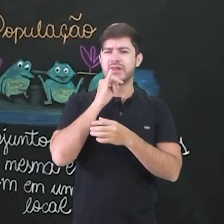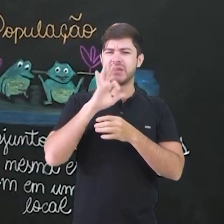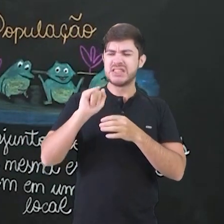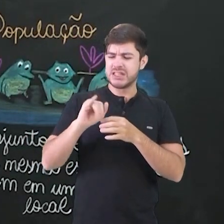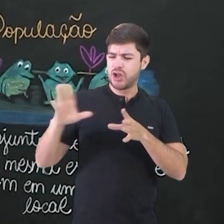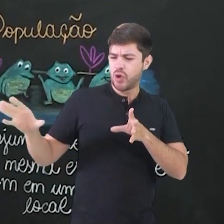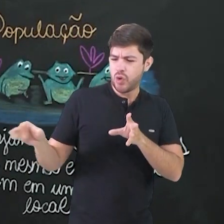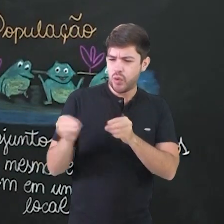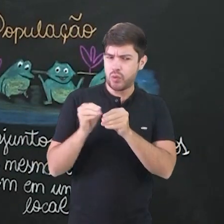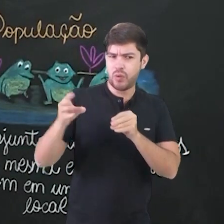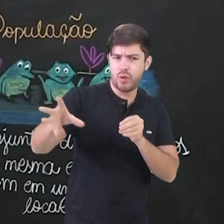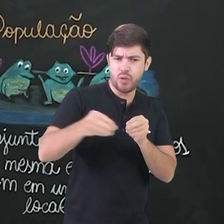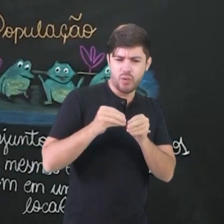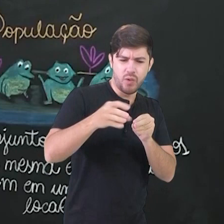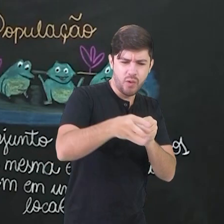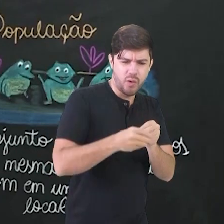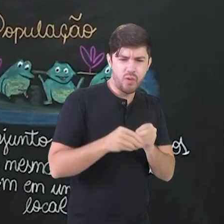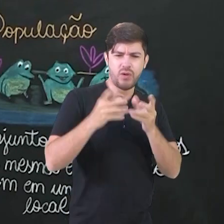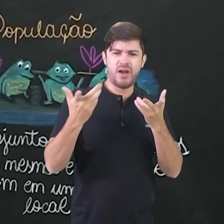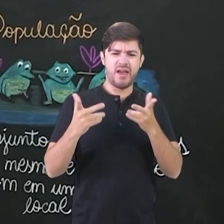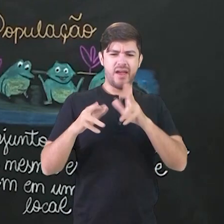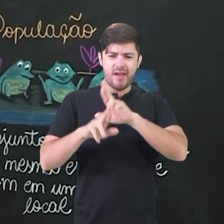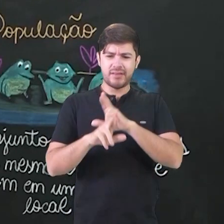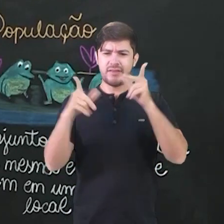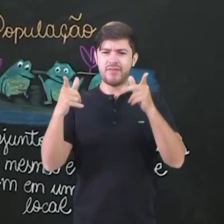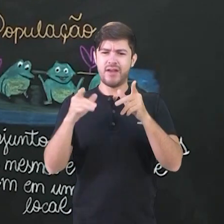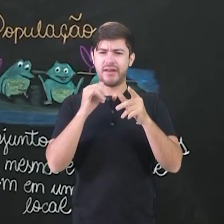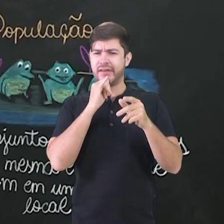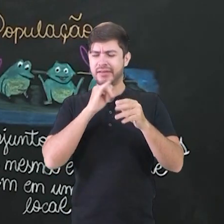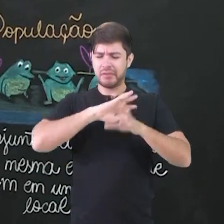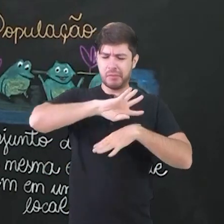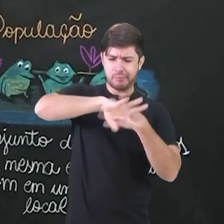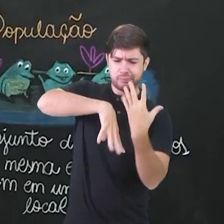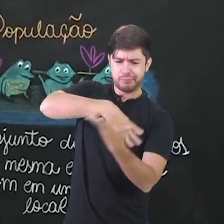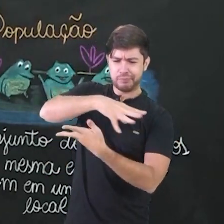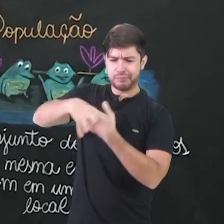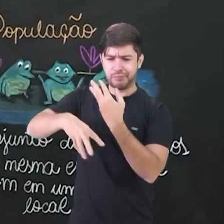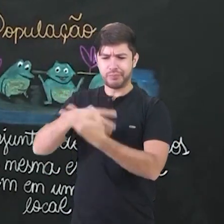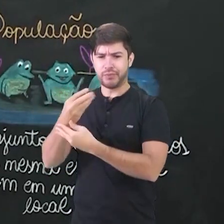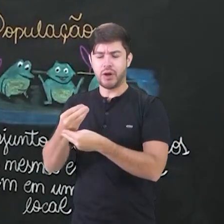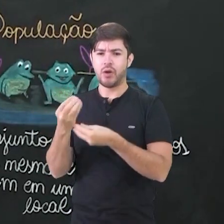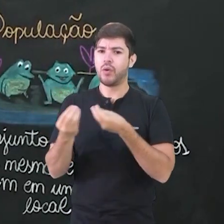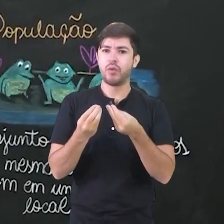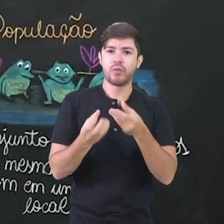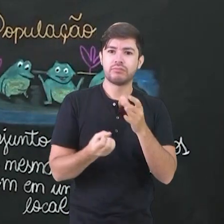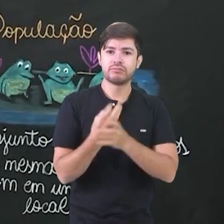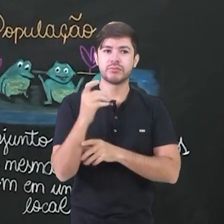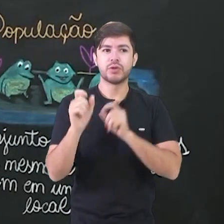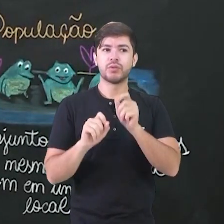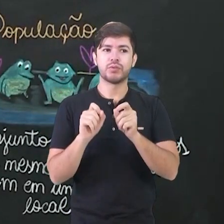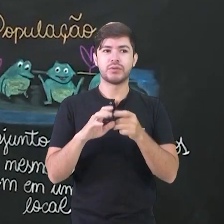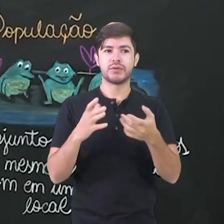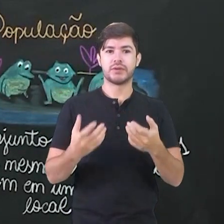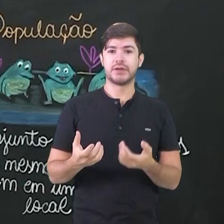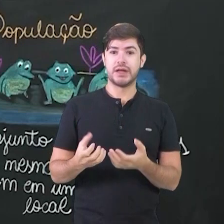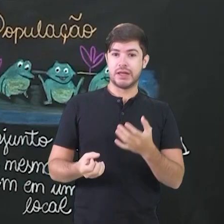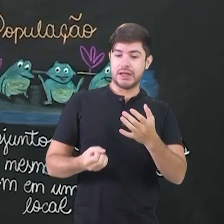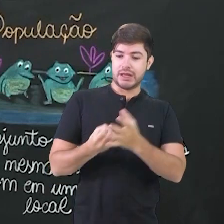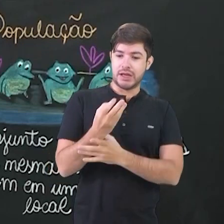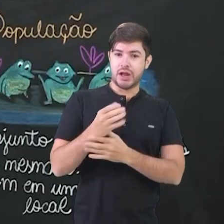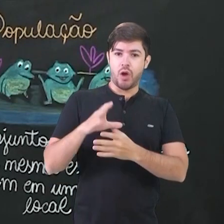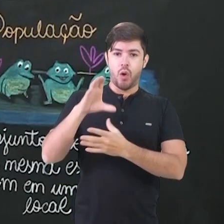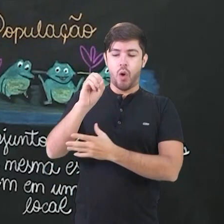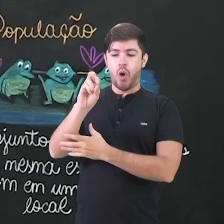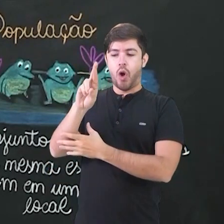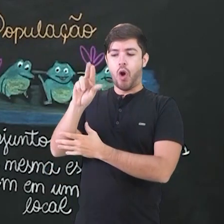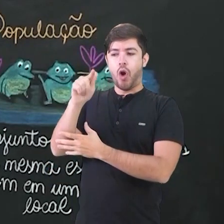tecidos? Tecido conjuntivo com cartilaginoso, com ósseo, eu formo o quê? Eu formo um